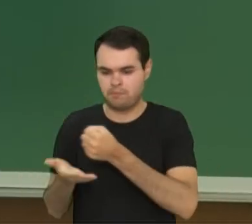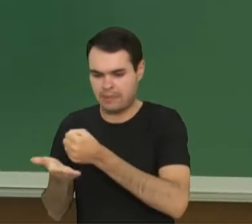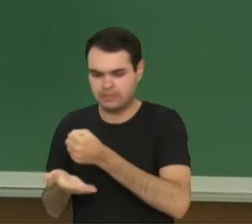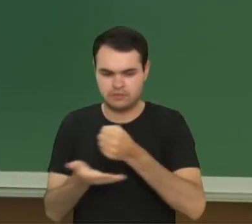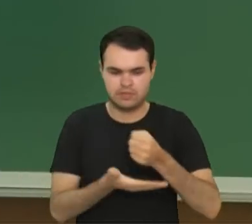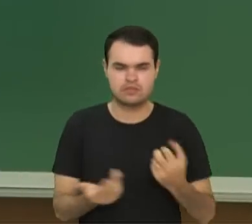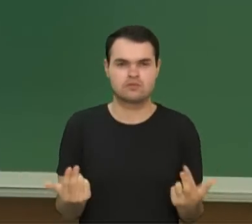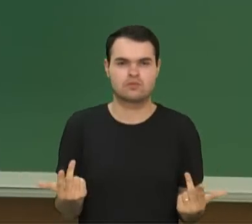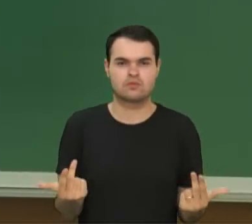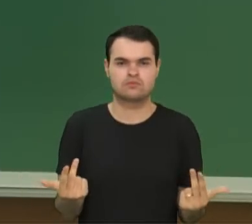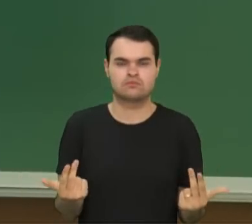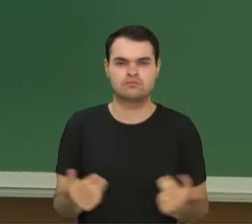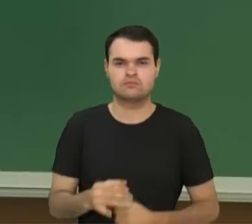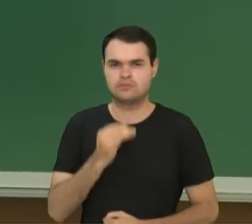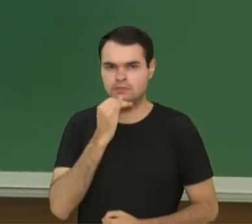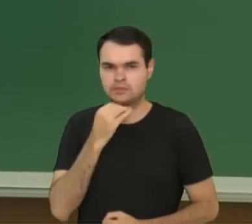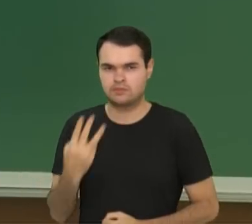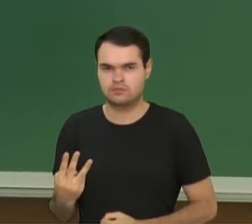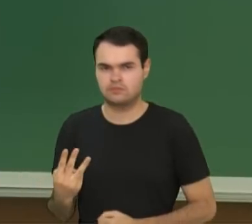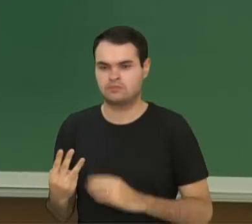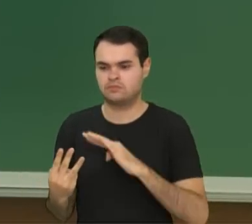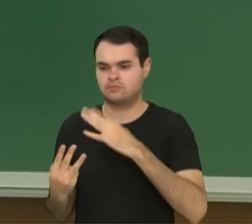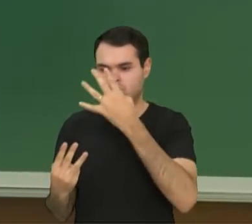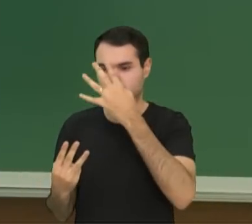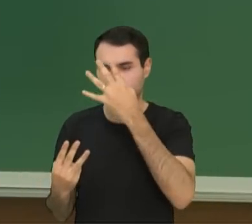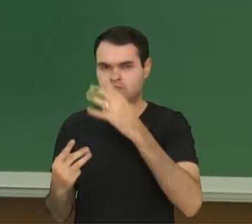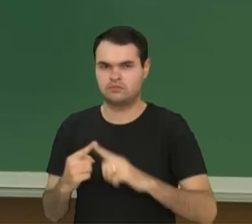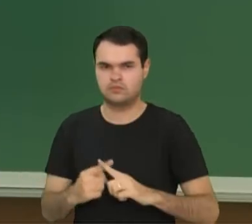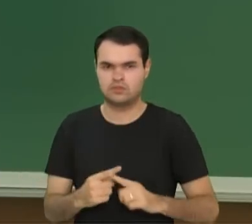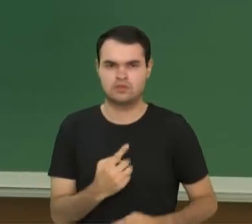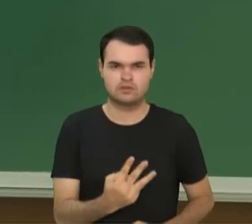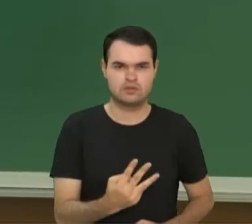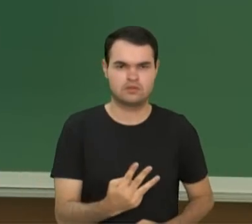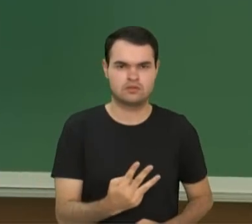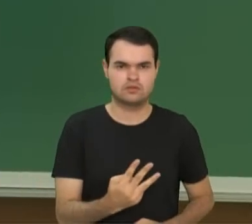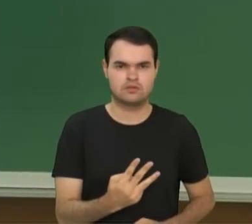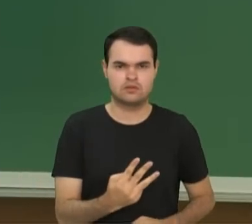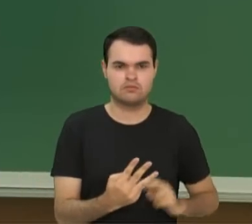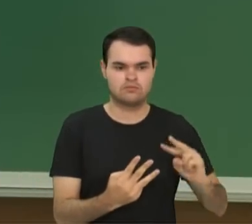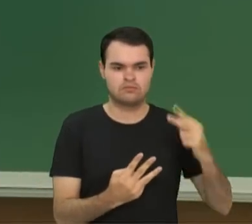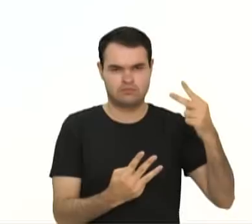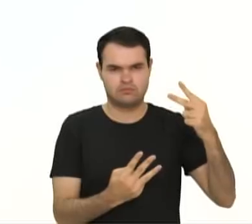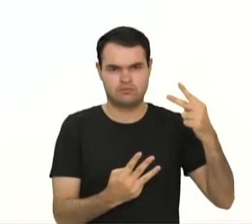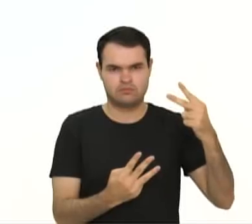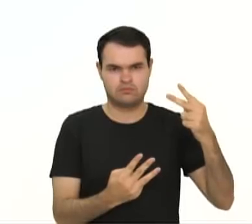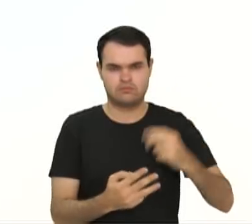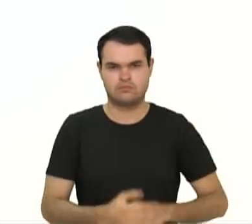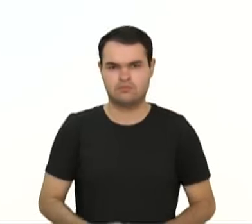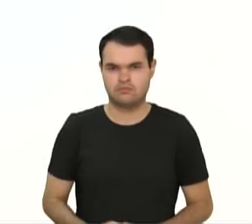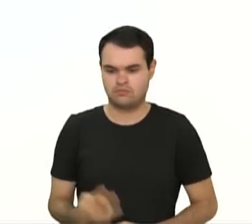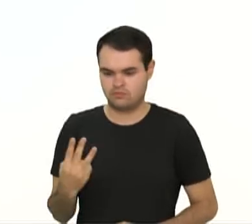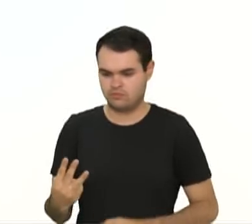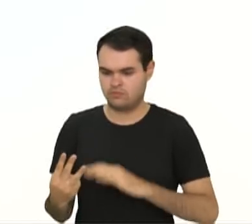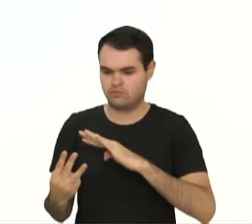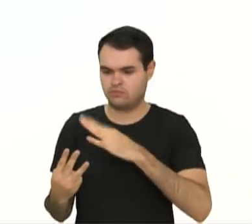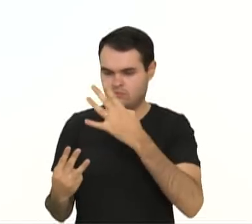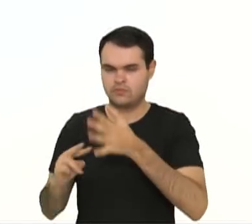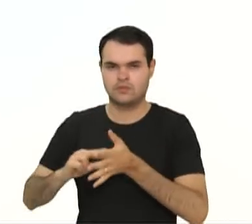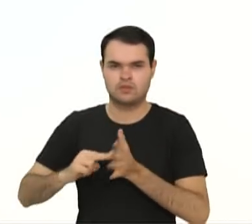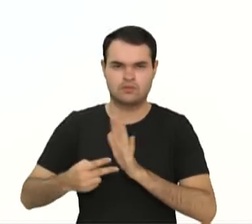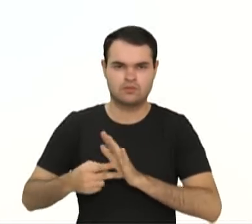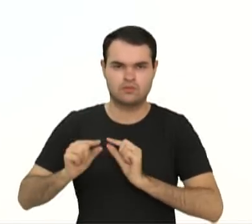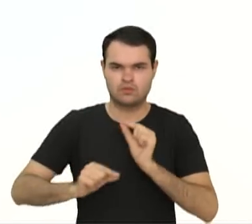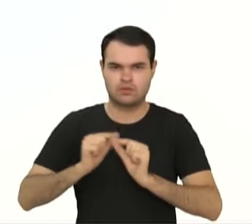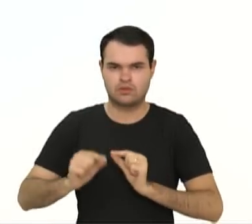Por exemplo, eu tenho 3 elevado a 4 vezes 3 elevado ao quadrado. 3 elevado a 4 significa